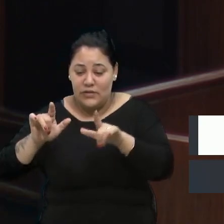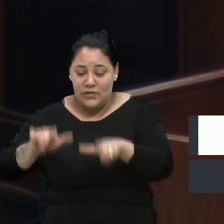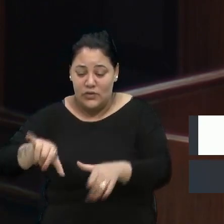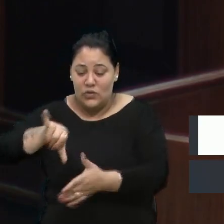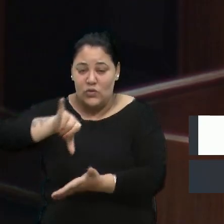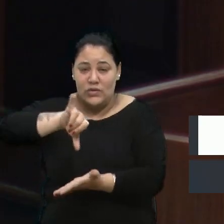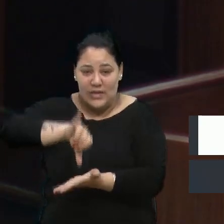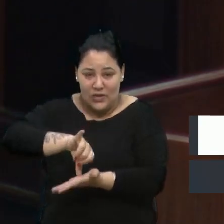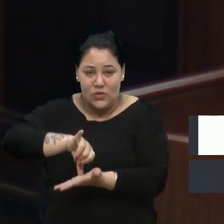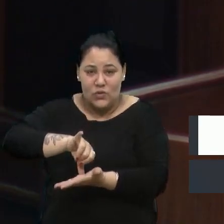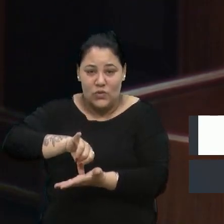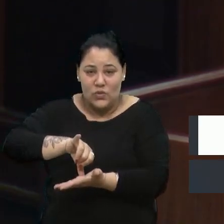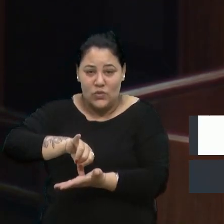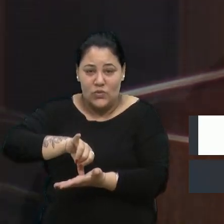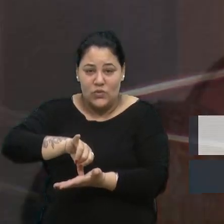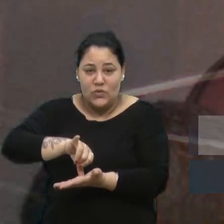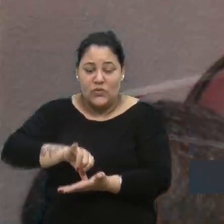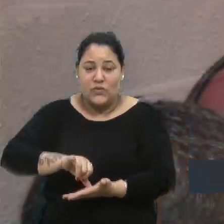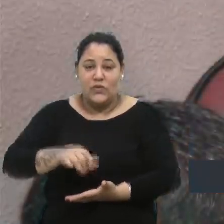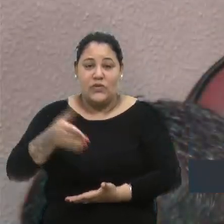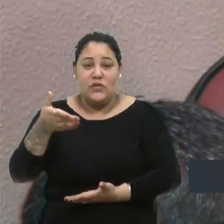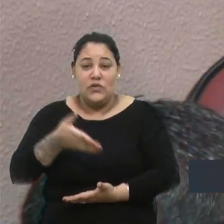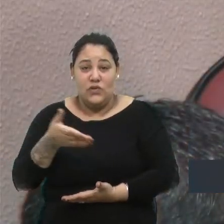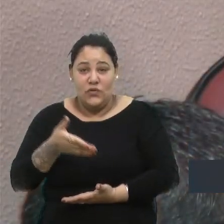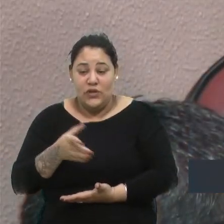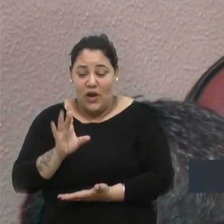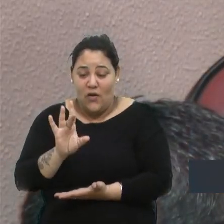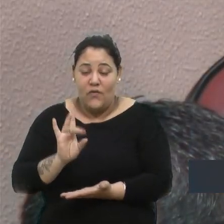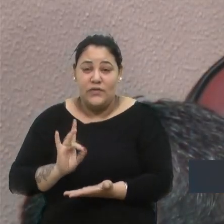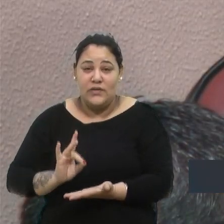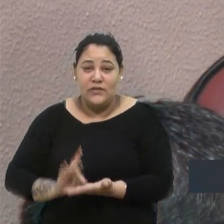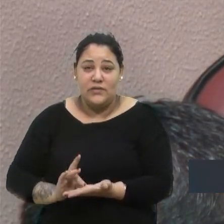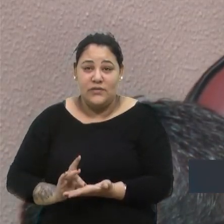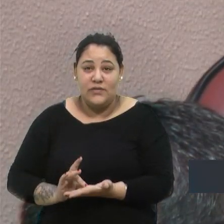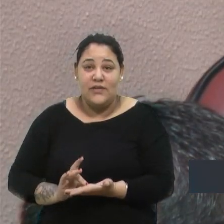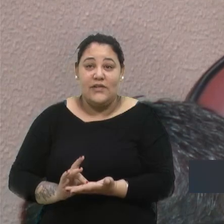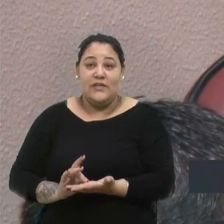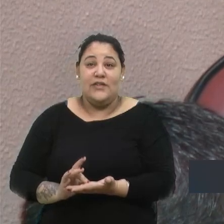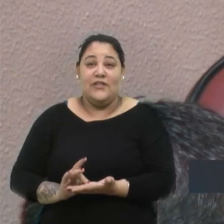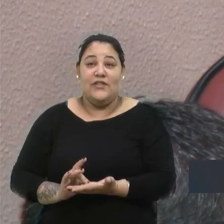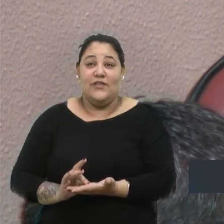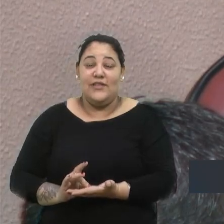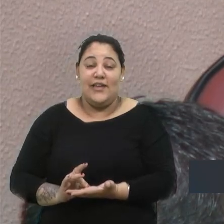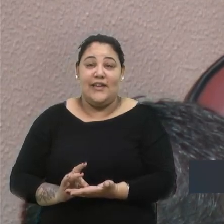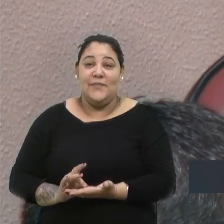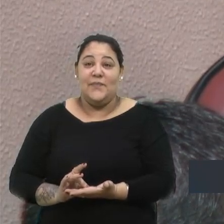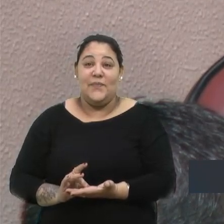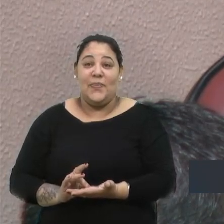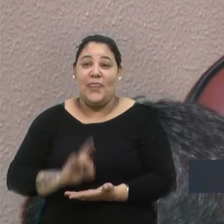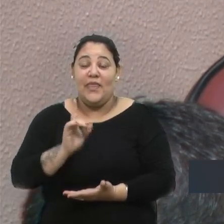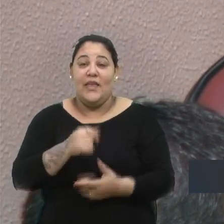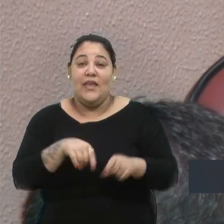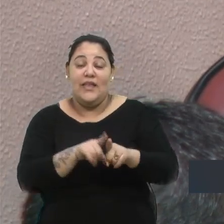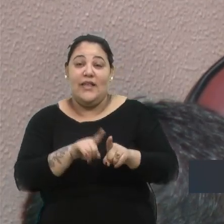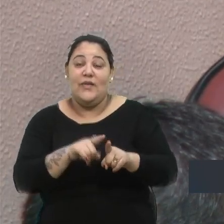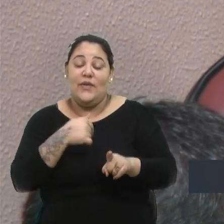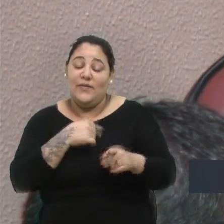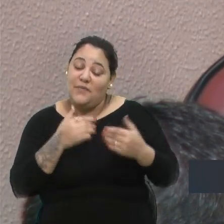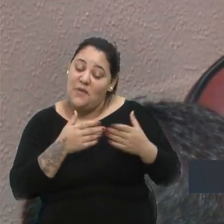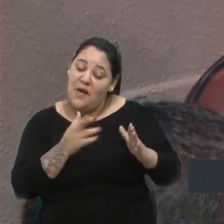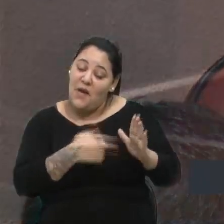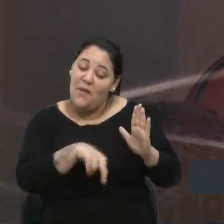tenham usado aquela galeria de passagem de uma rua a outra. Esse é entre aspas, o